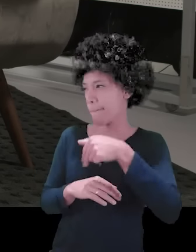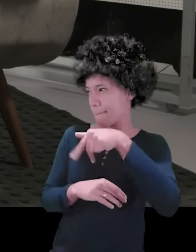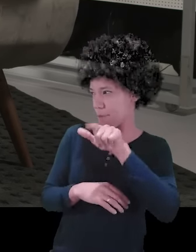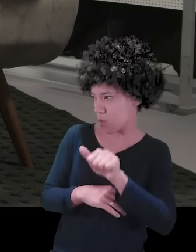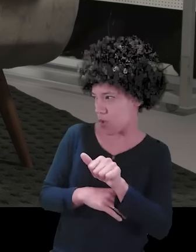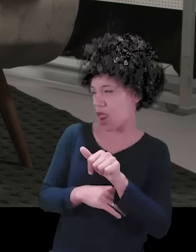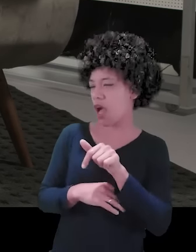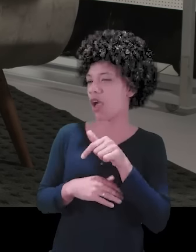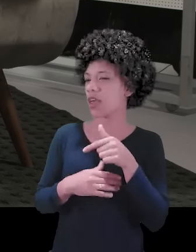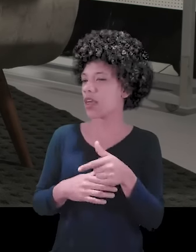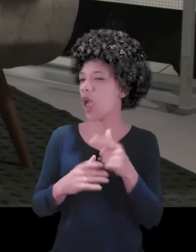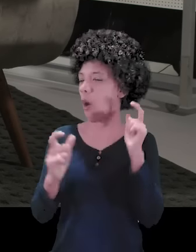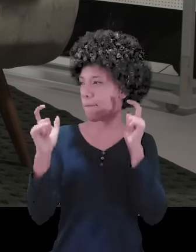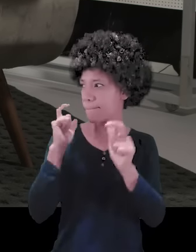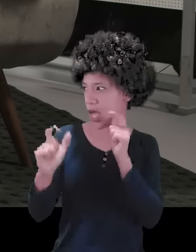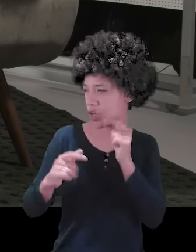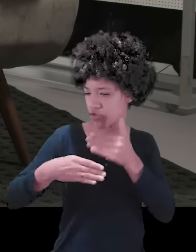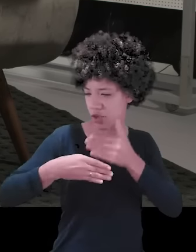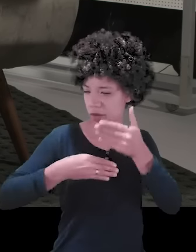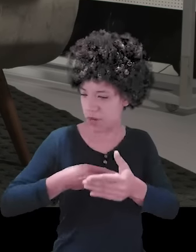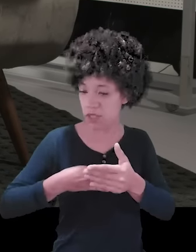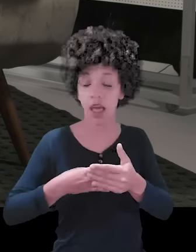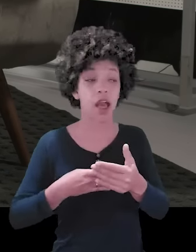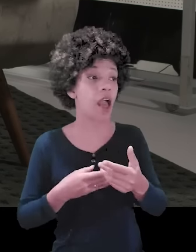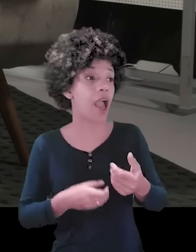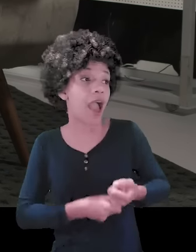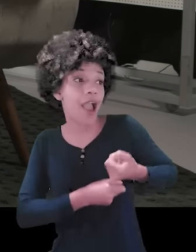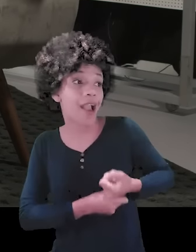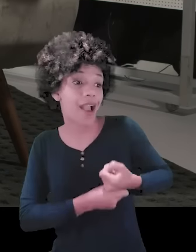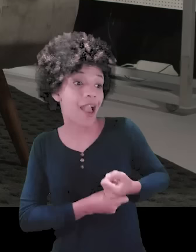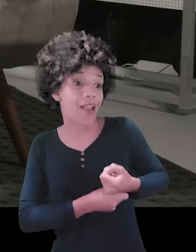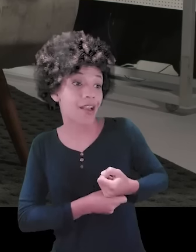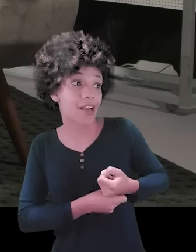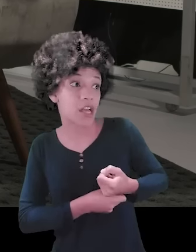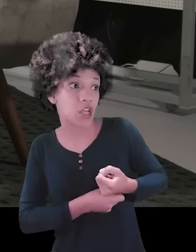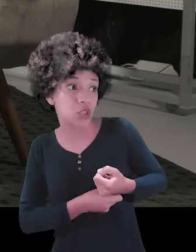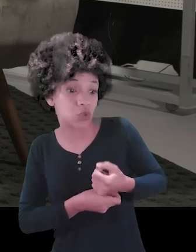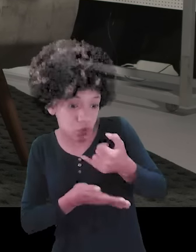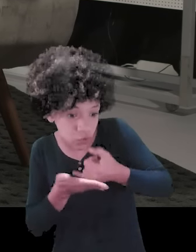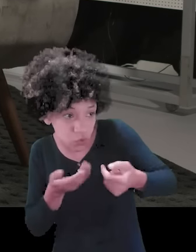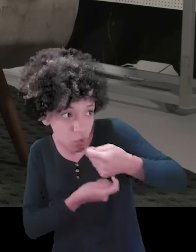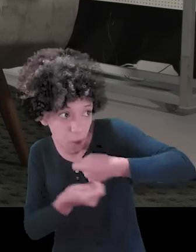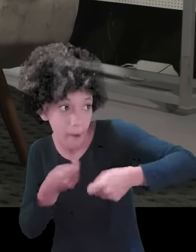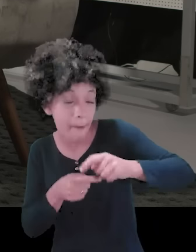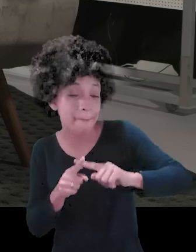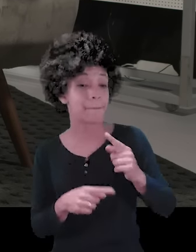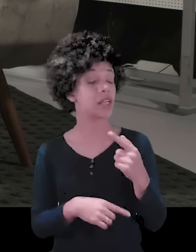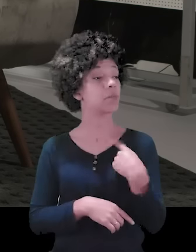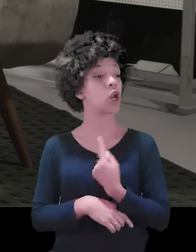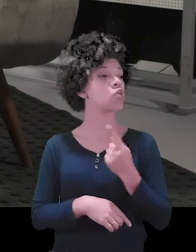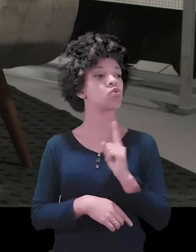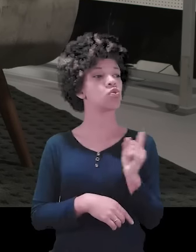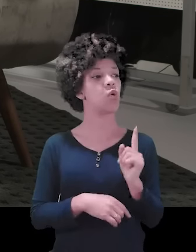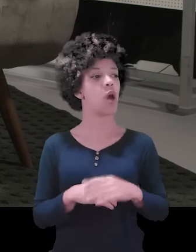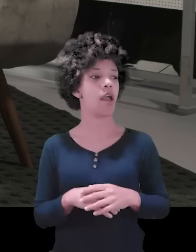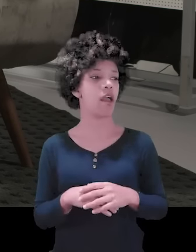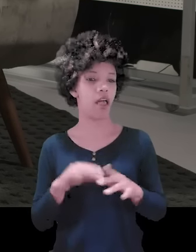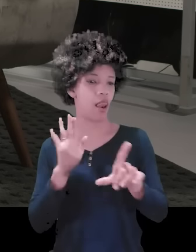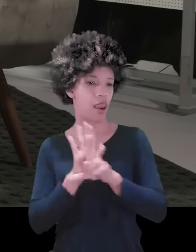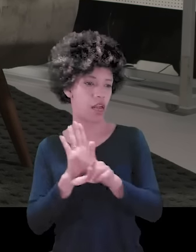ia através do México a fronteira para pegar adorável rapaz entendeu só que para nós aqui não é não